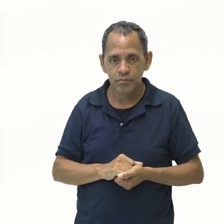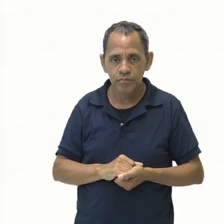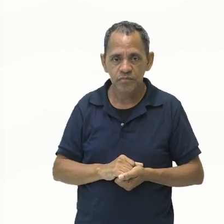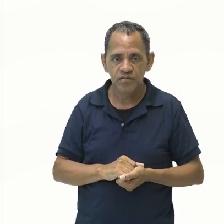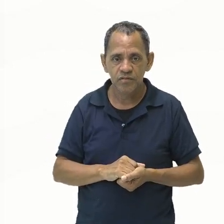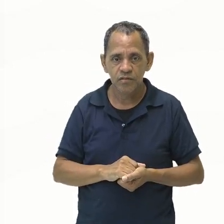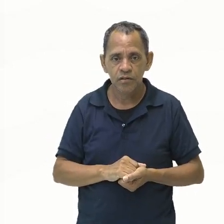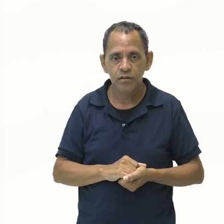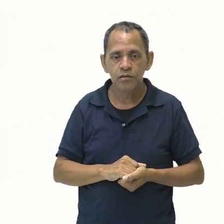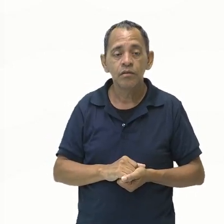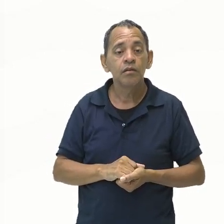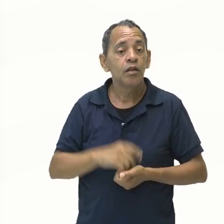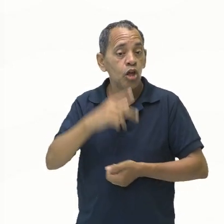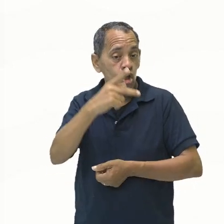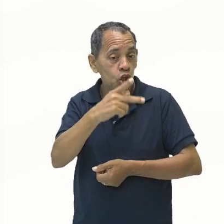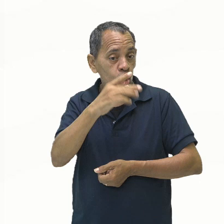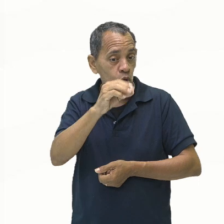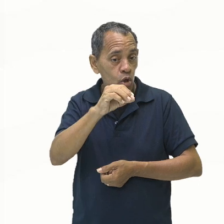de vista